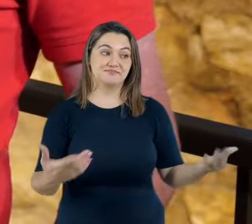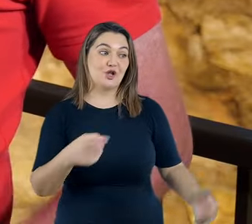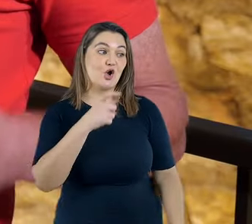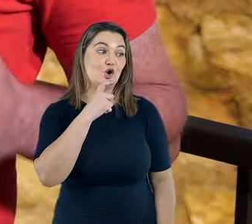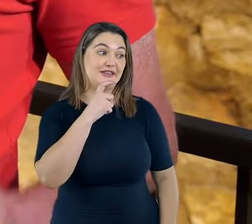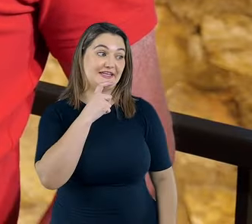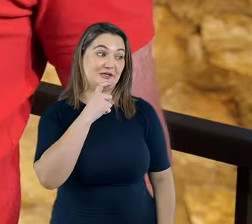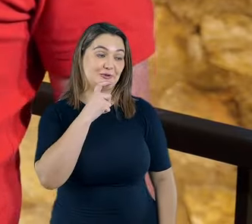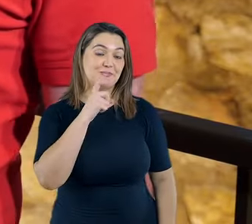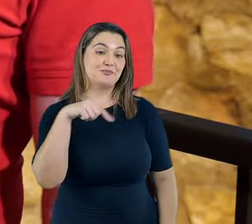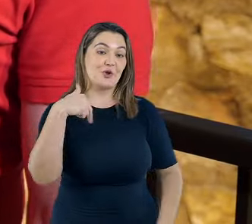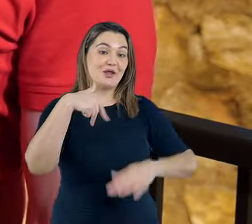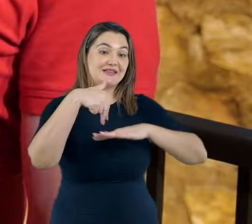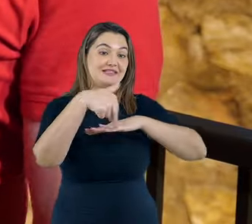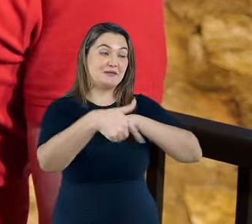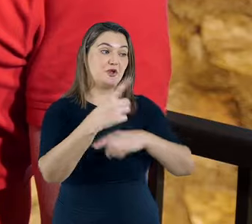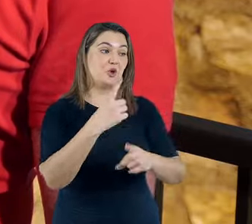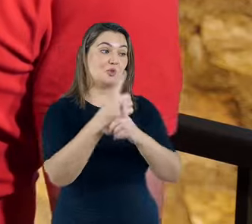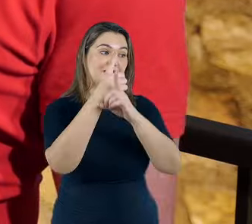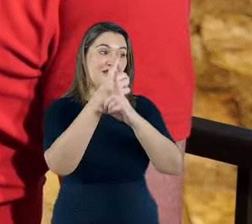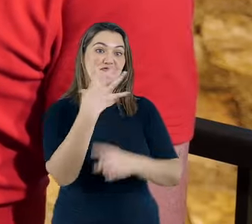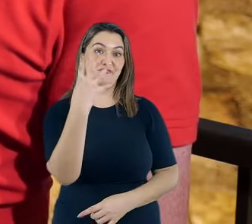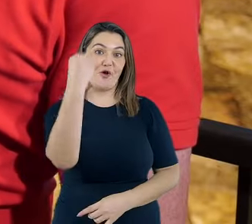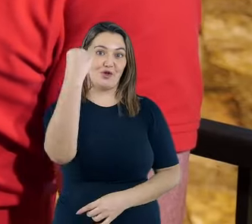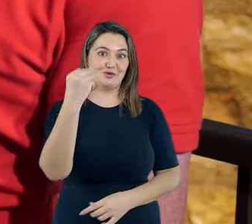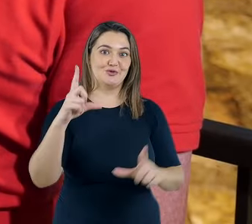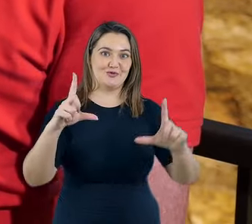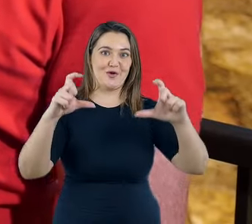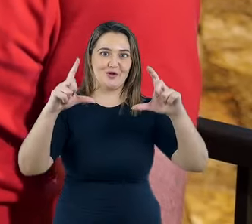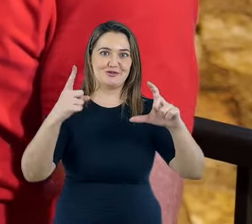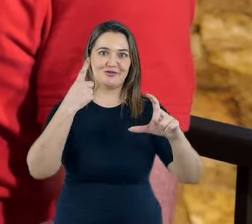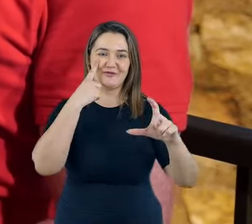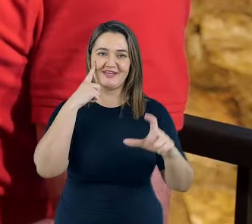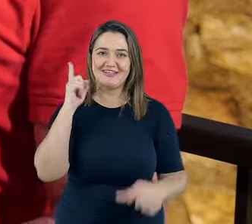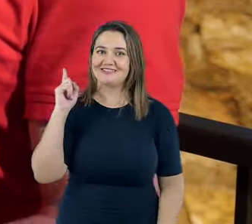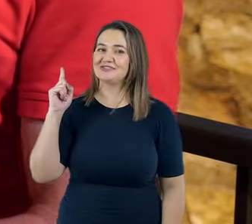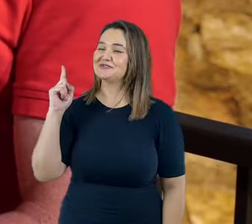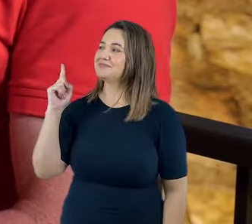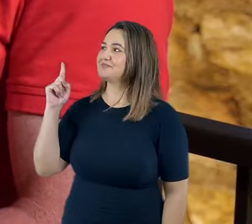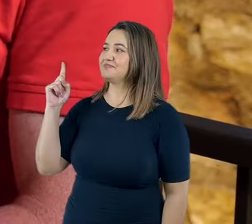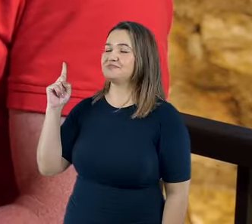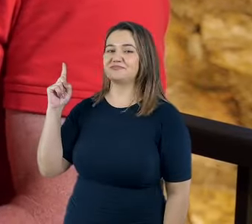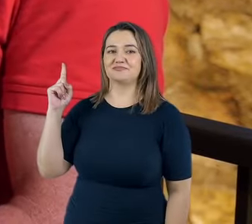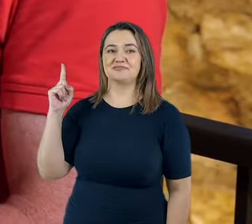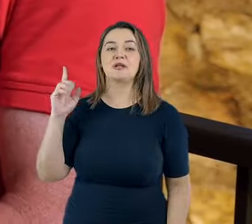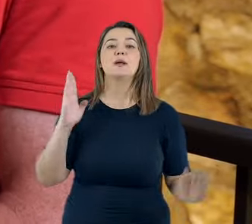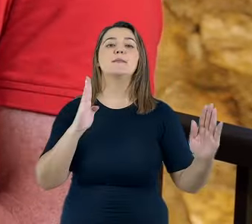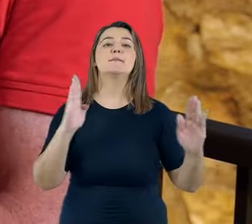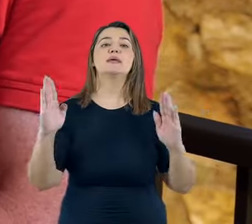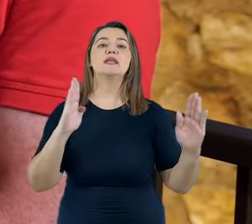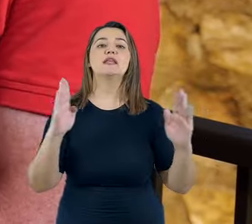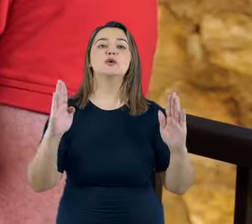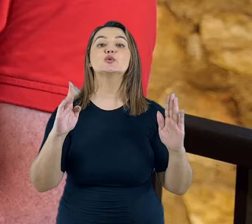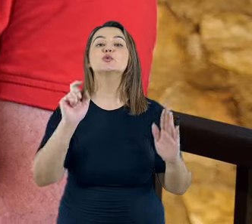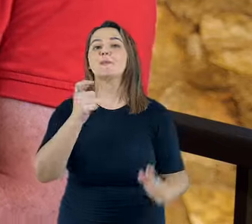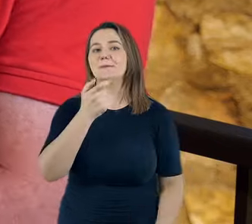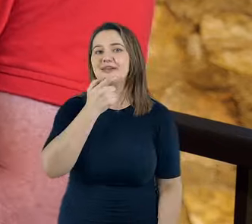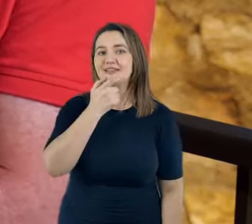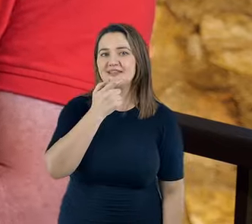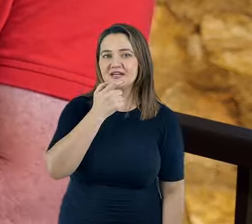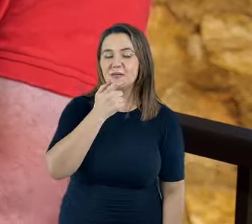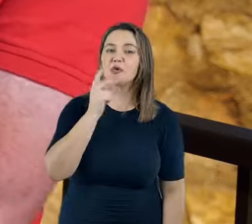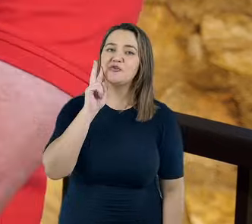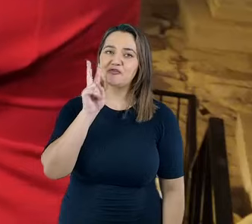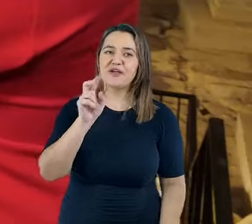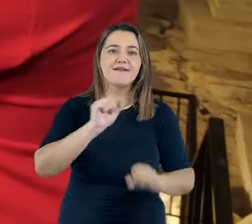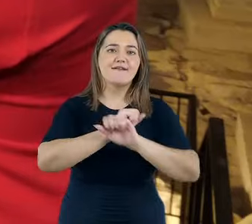Rodrigo, enquanto estamos descendo aqui, achei essa foto que foi tomada durante o período britânico e podemos ver